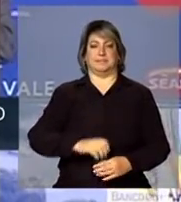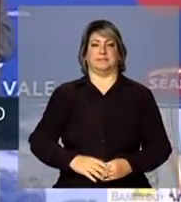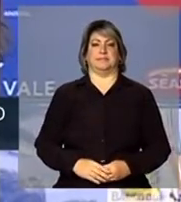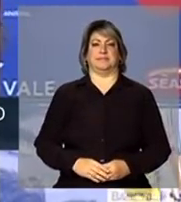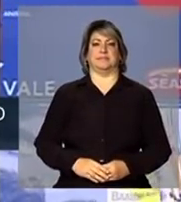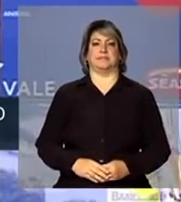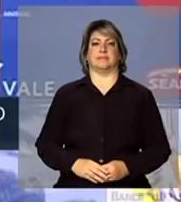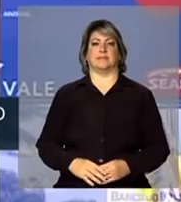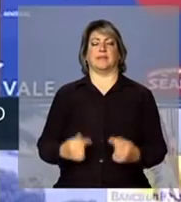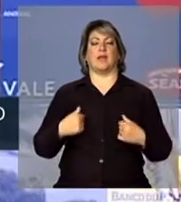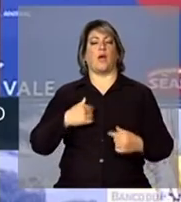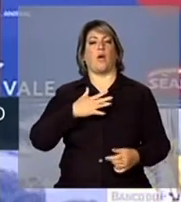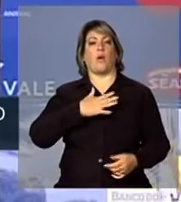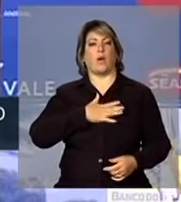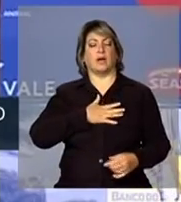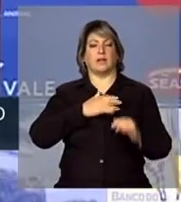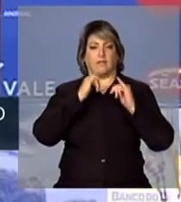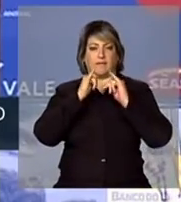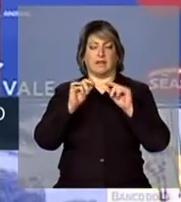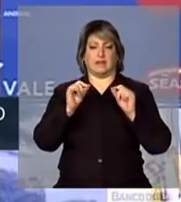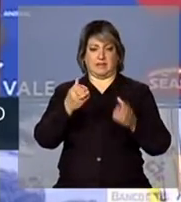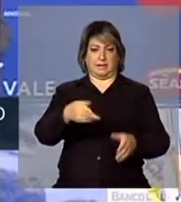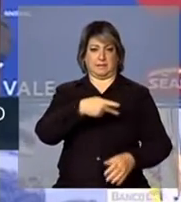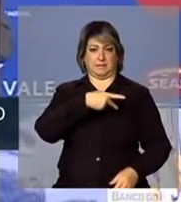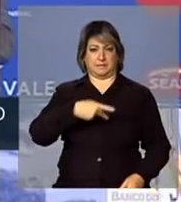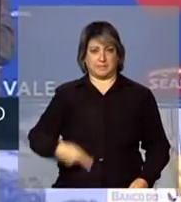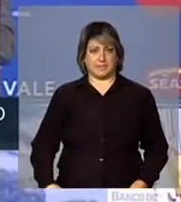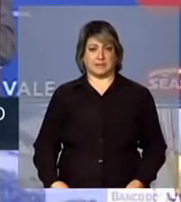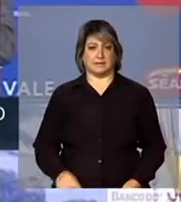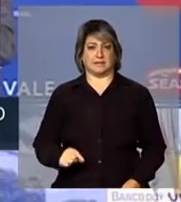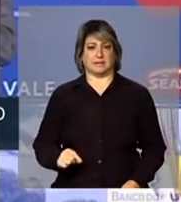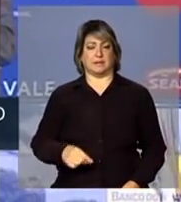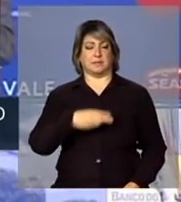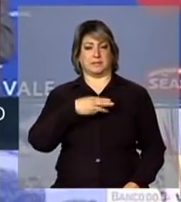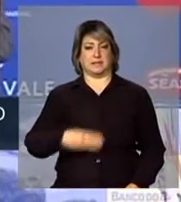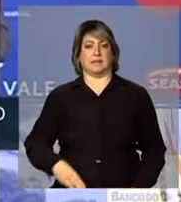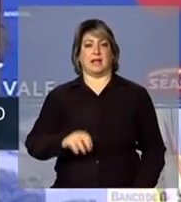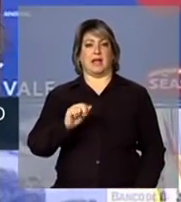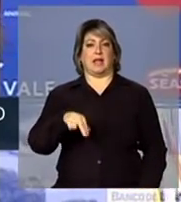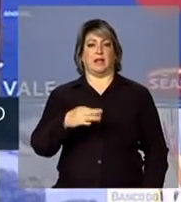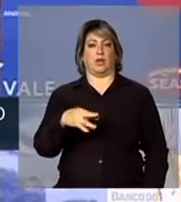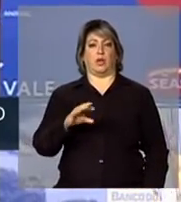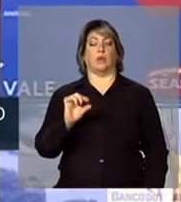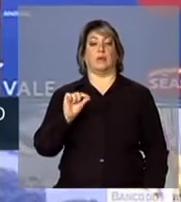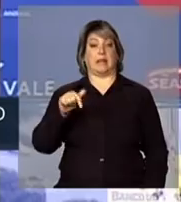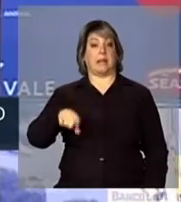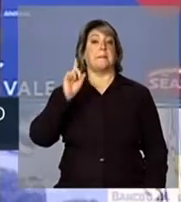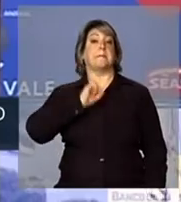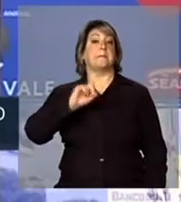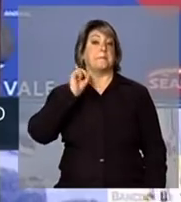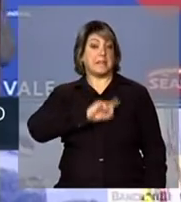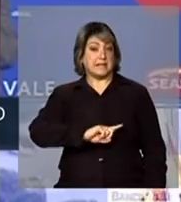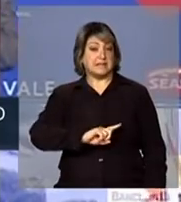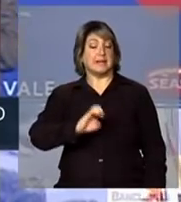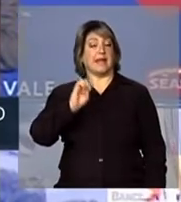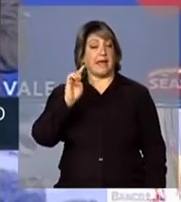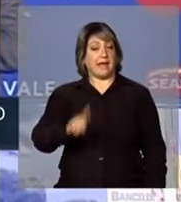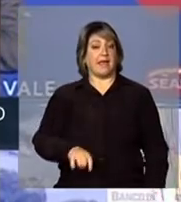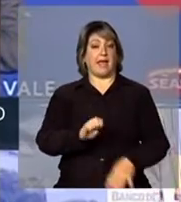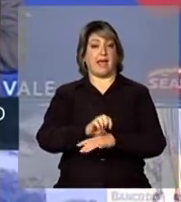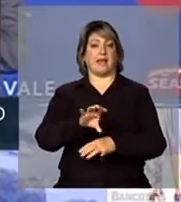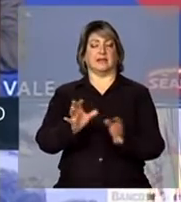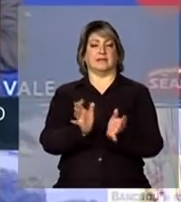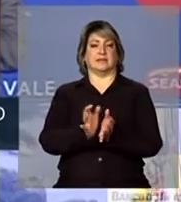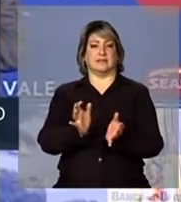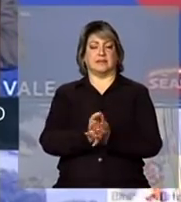família. Eu gostaria de dizer, senhora presidenta, senhor ministro Antônio Andrade, que Minas Gerais é um estado por vocação